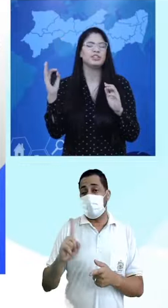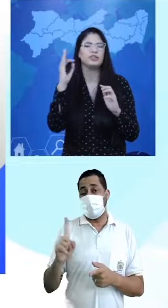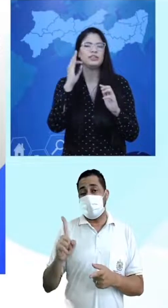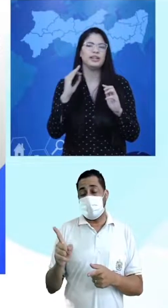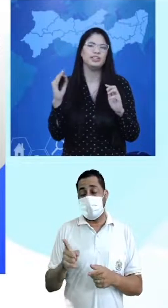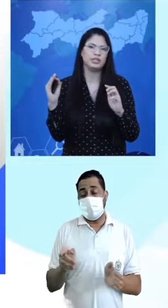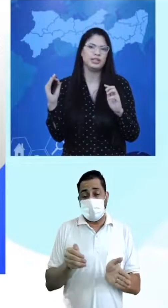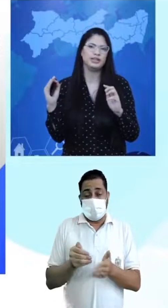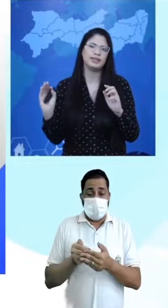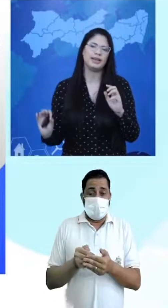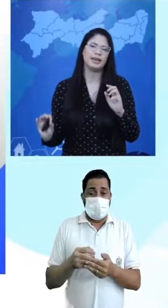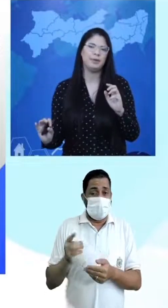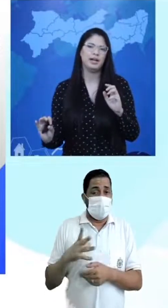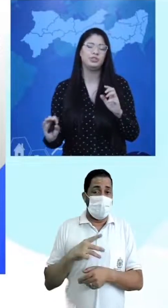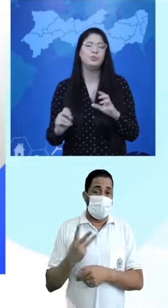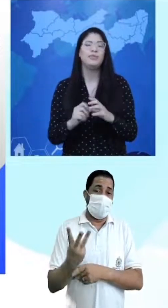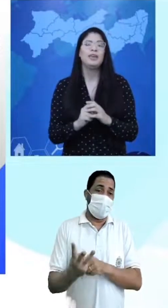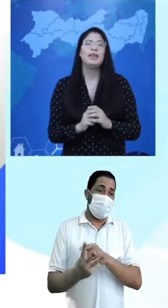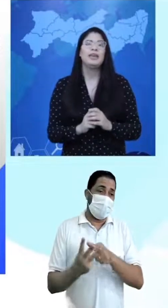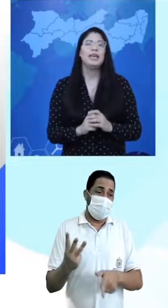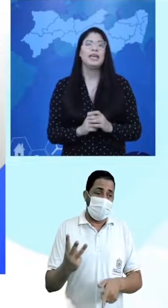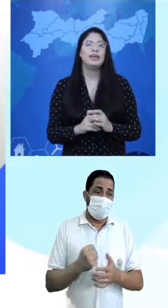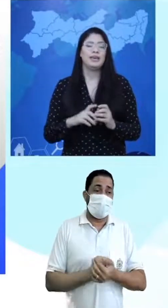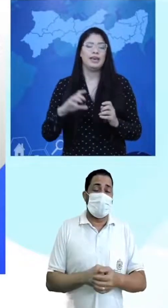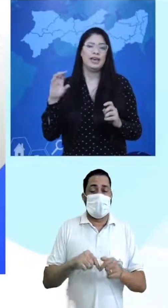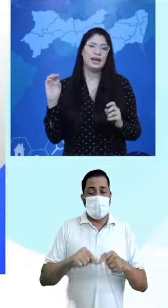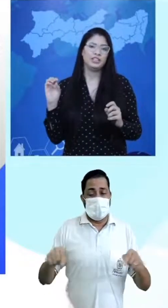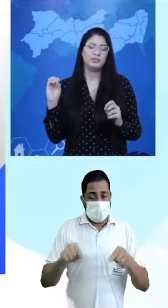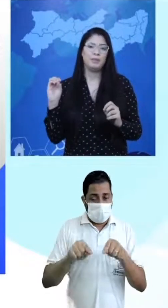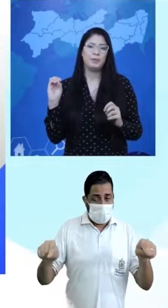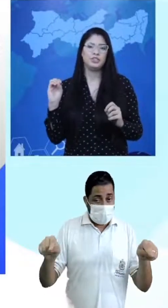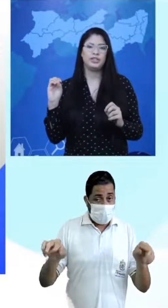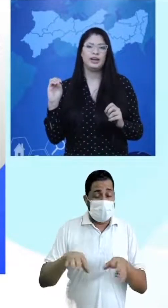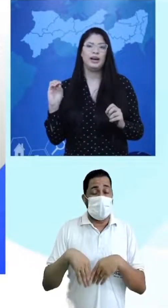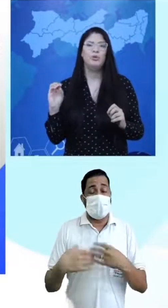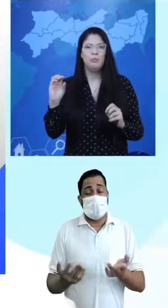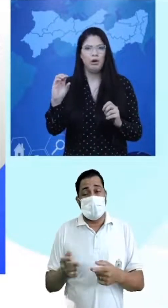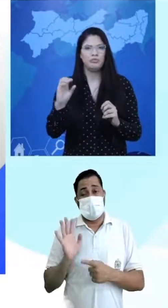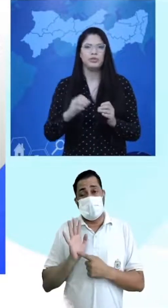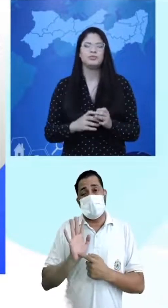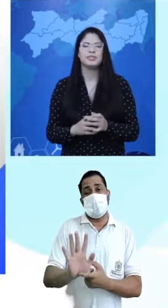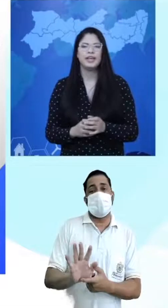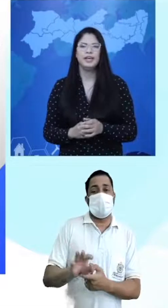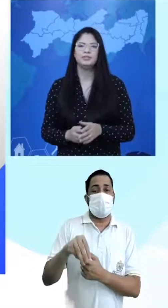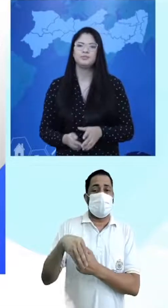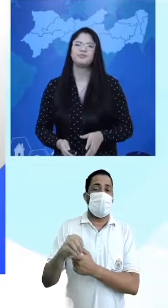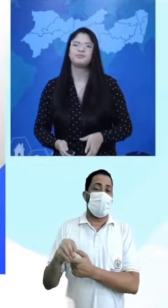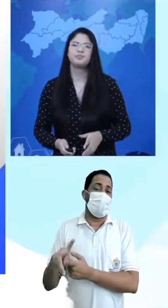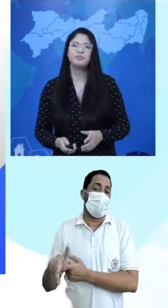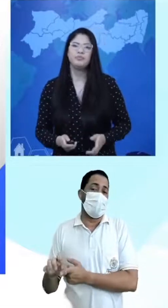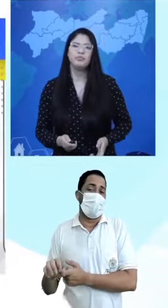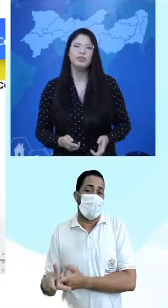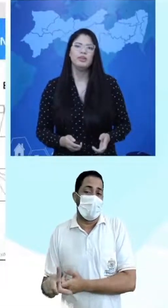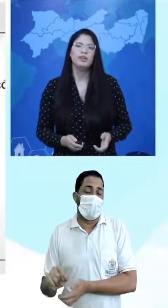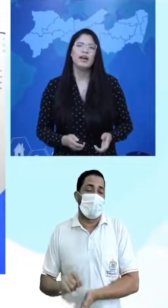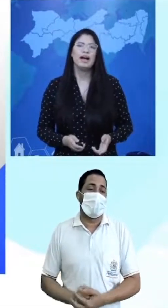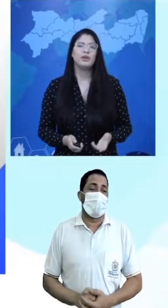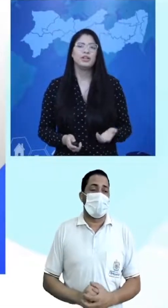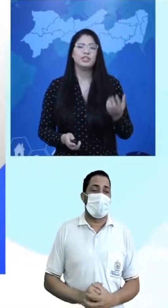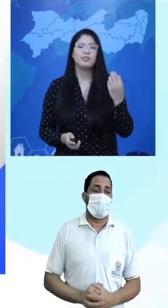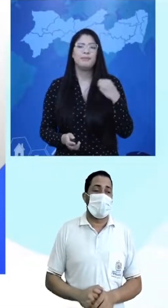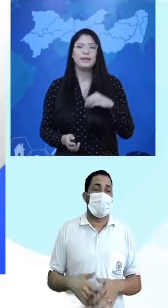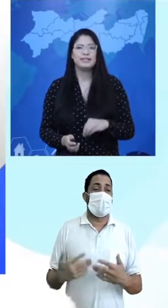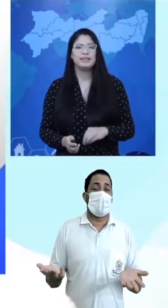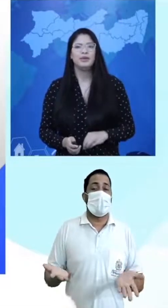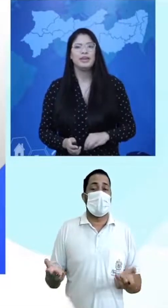A gente só tem 3 linhas aqui abaixo. E a gente vai projetar um móvel, certo? Agora a